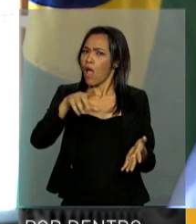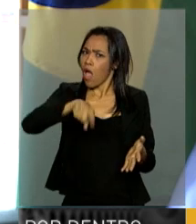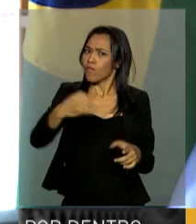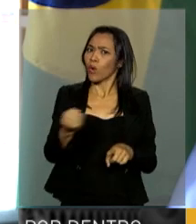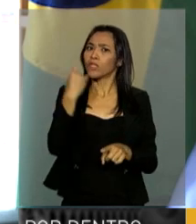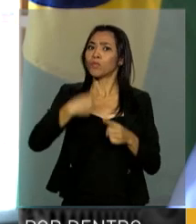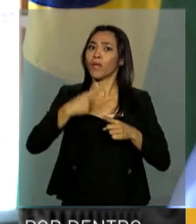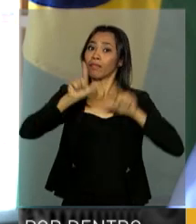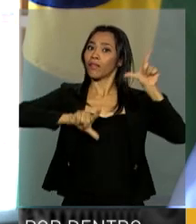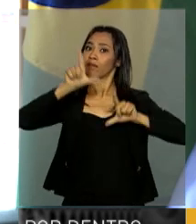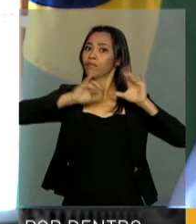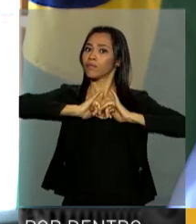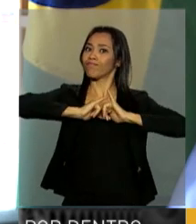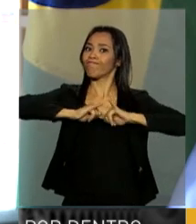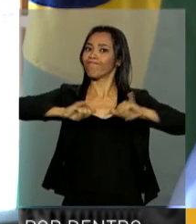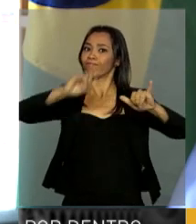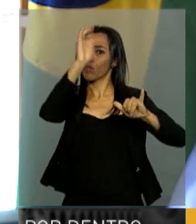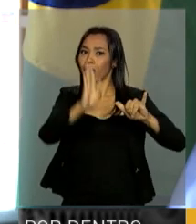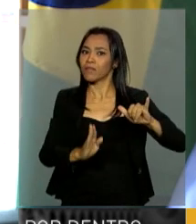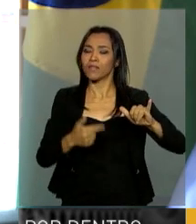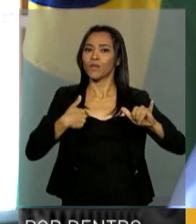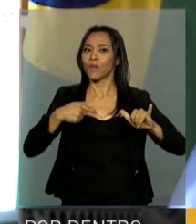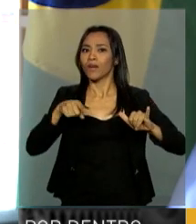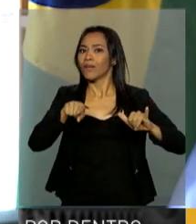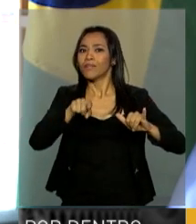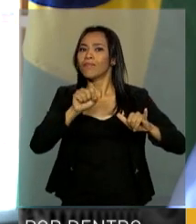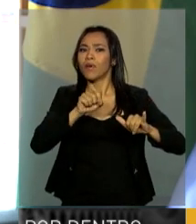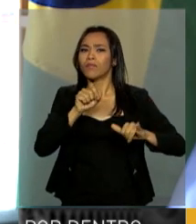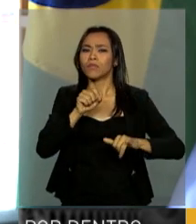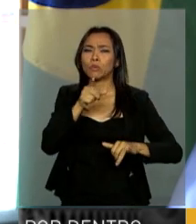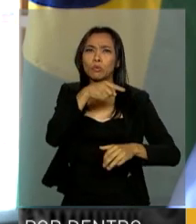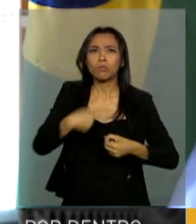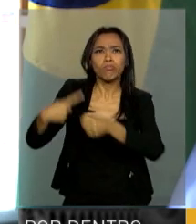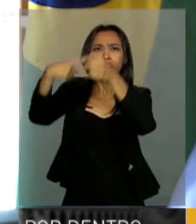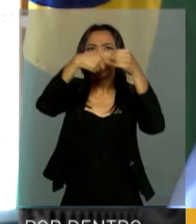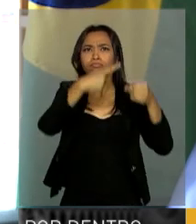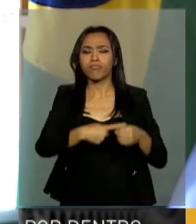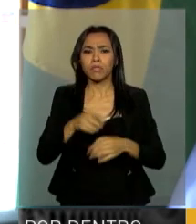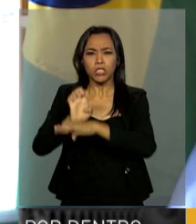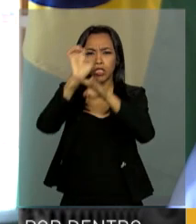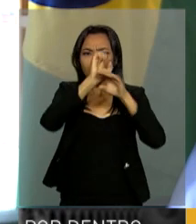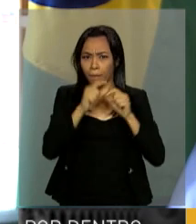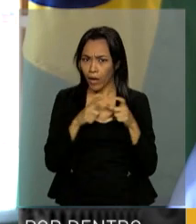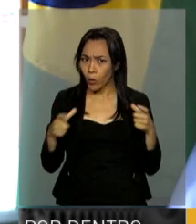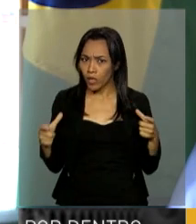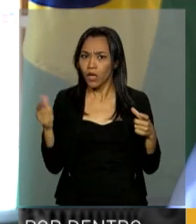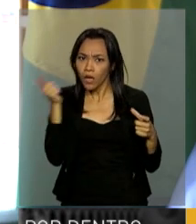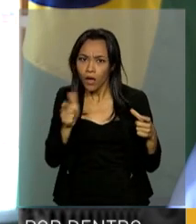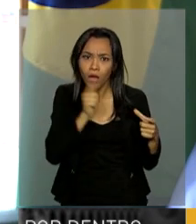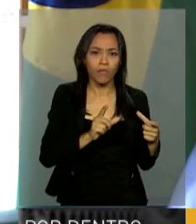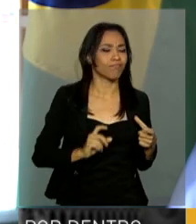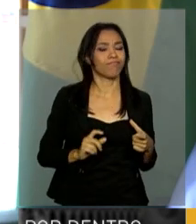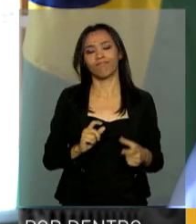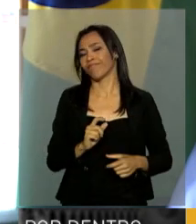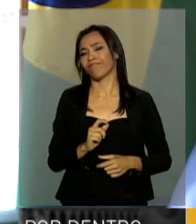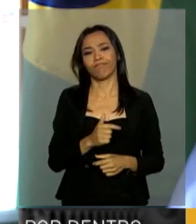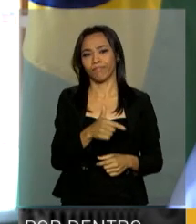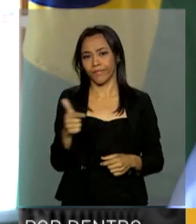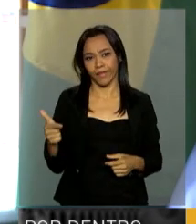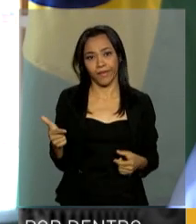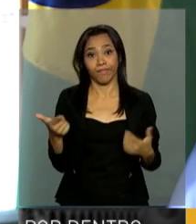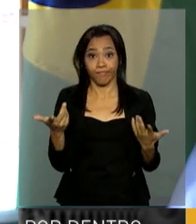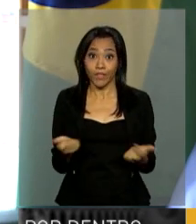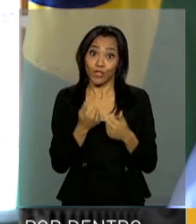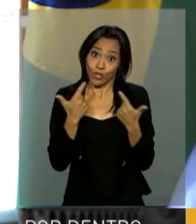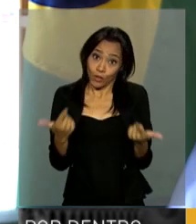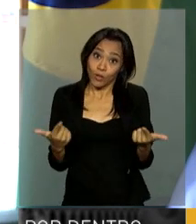mídia brasileira não atende a vastíssima maioria dos municípios e a maioria dos estados. De sorte que as decisões,